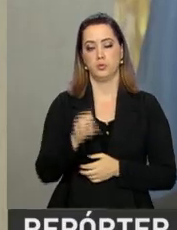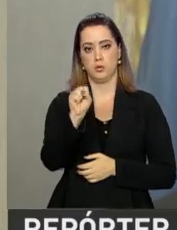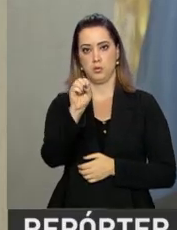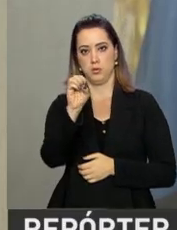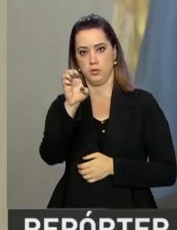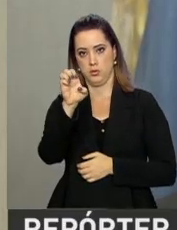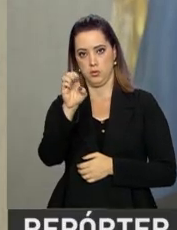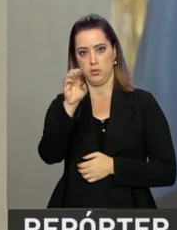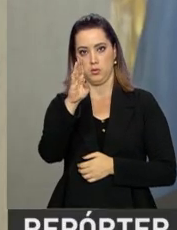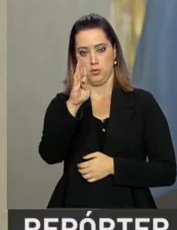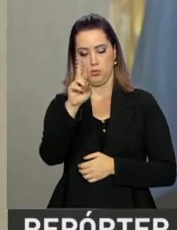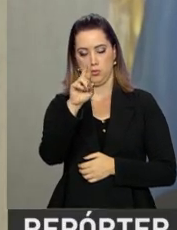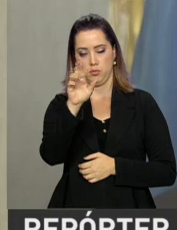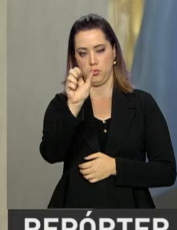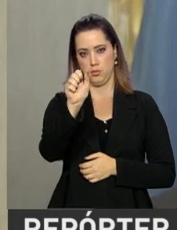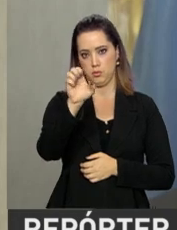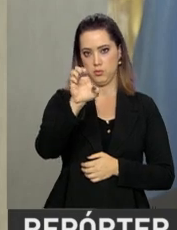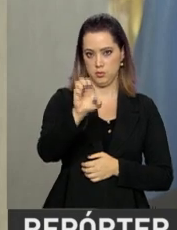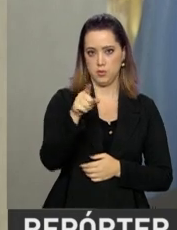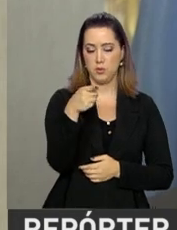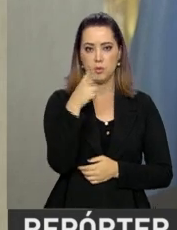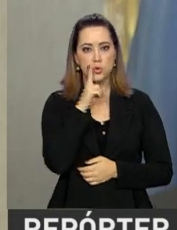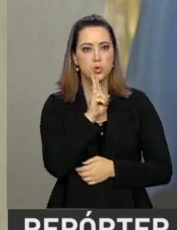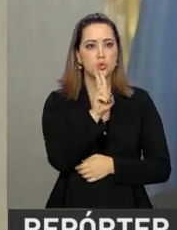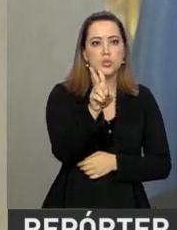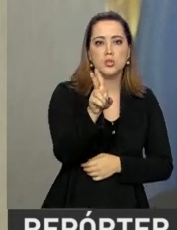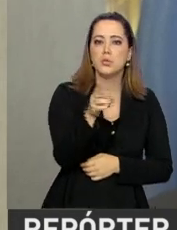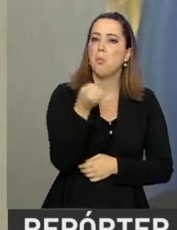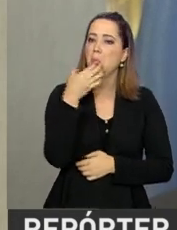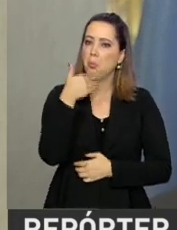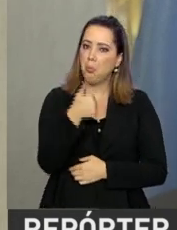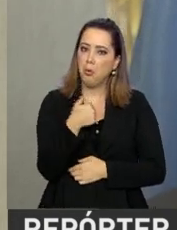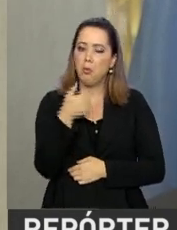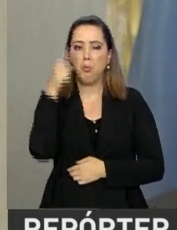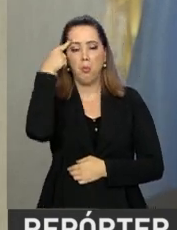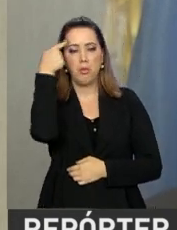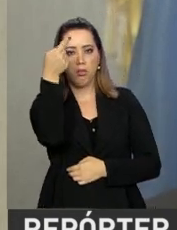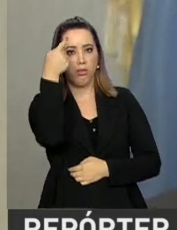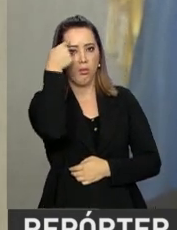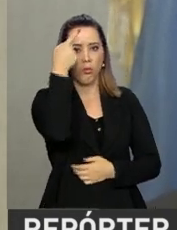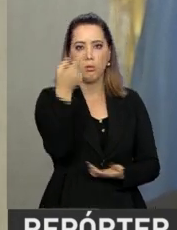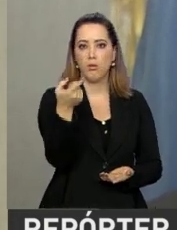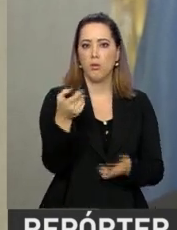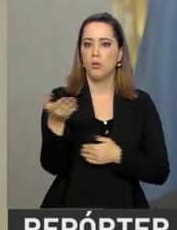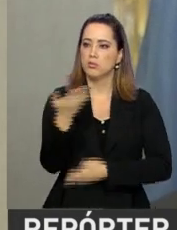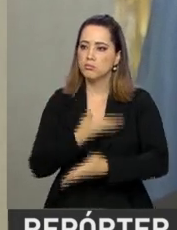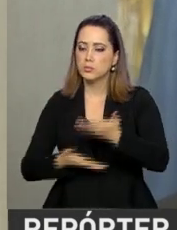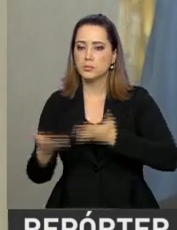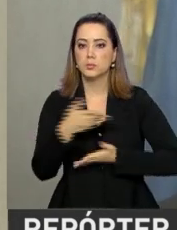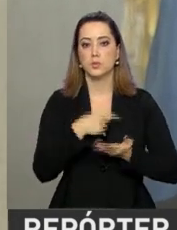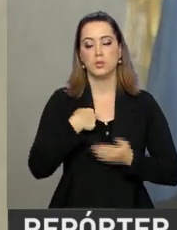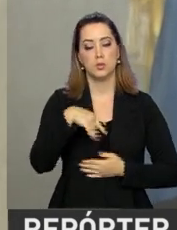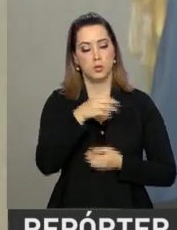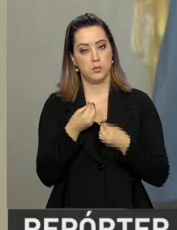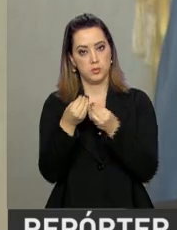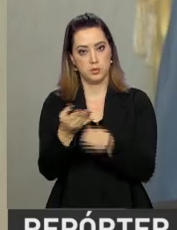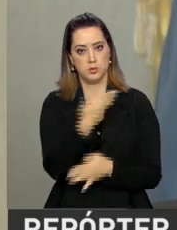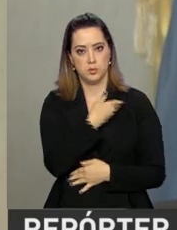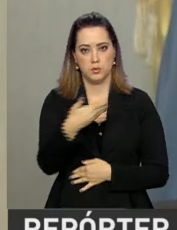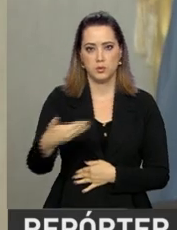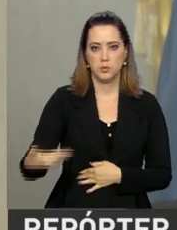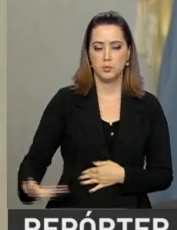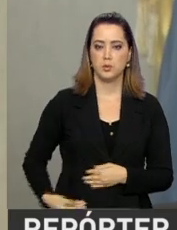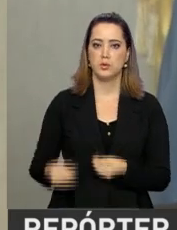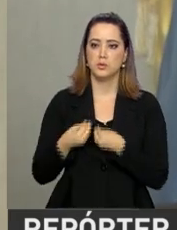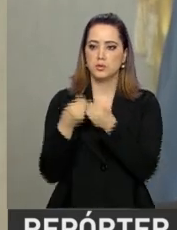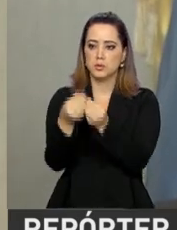gente consegue ver muitas oportunidades de negócio por todo o país e o que a gente precisa como governo é justamente dar oportunidade para essas